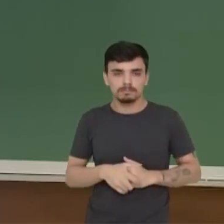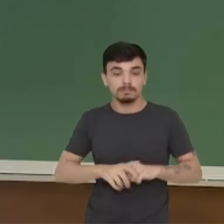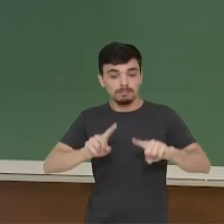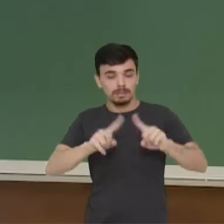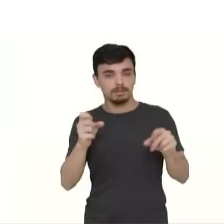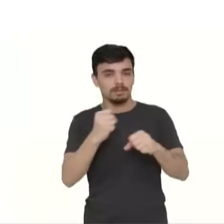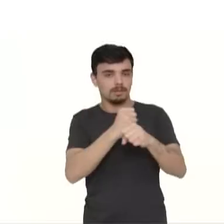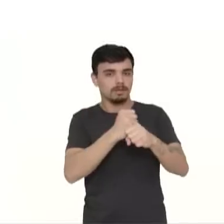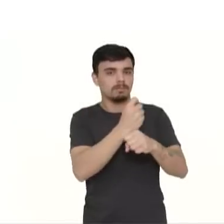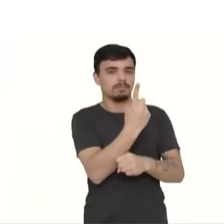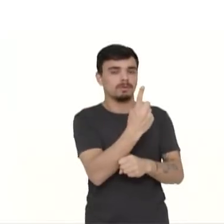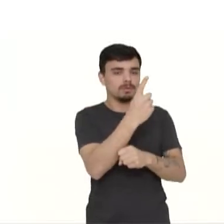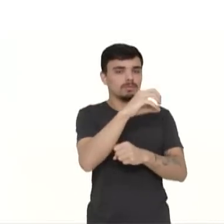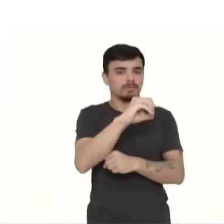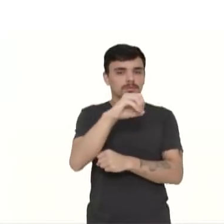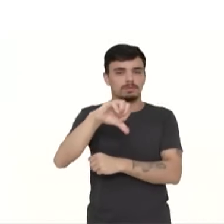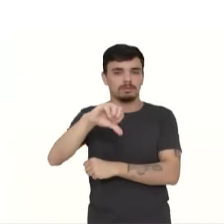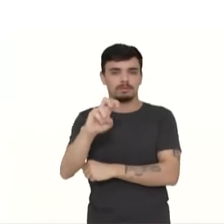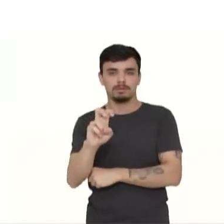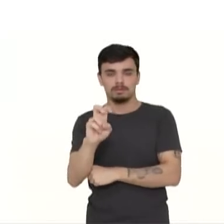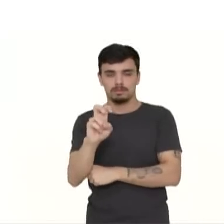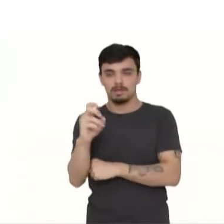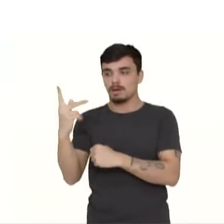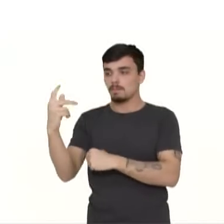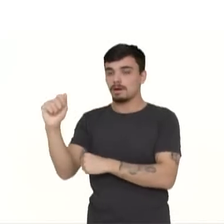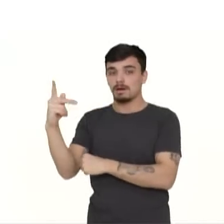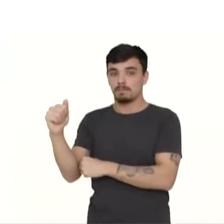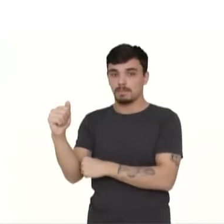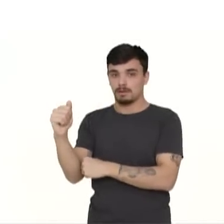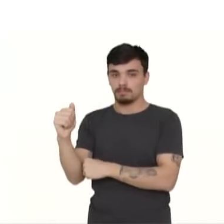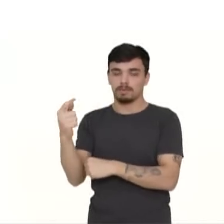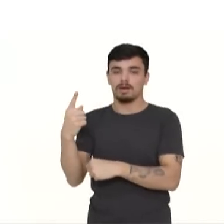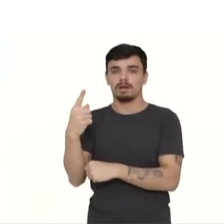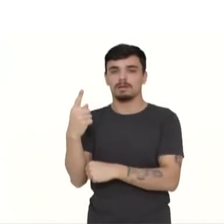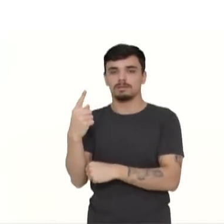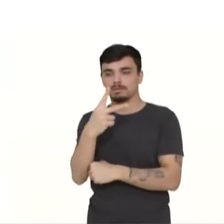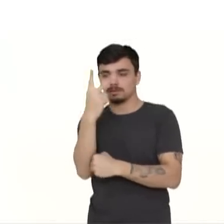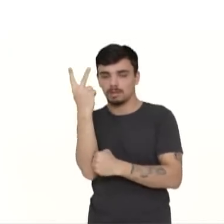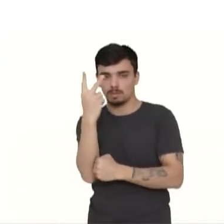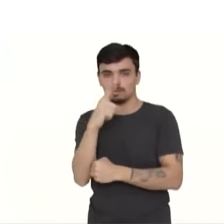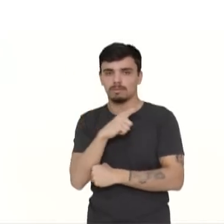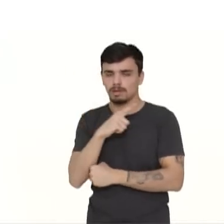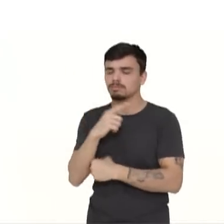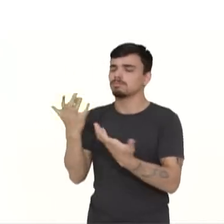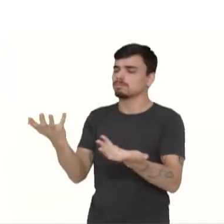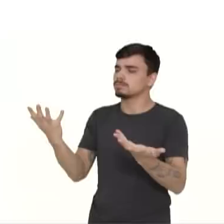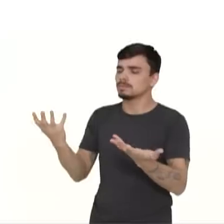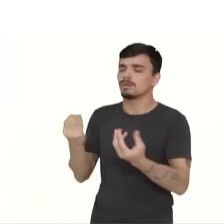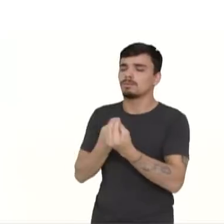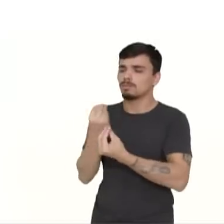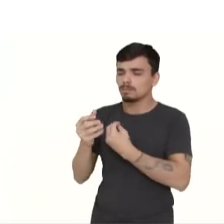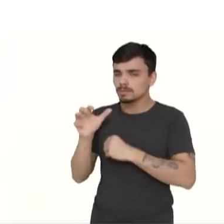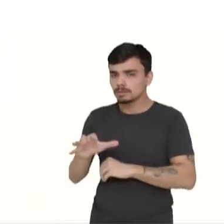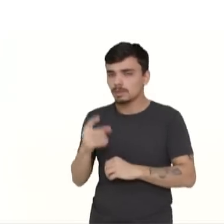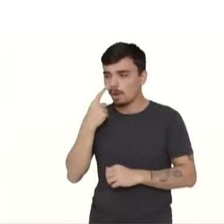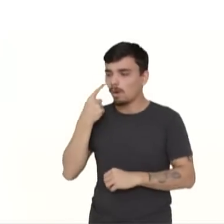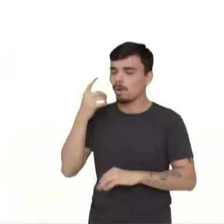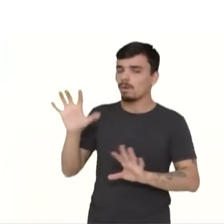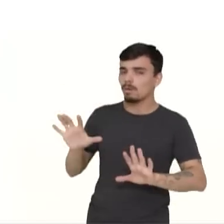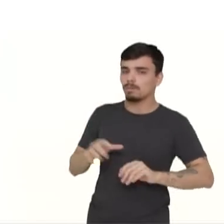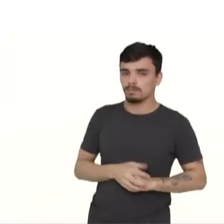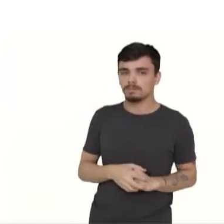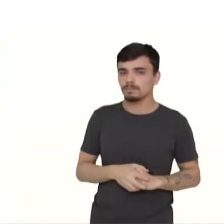de 1095, o Papa Urbano II vai comprar essa treta e vai falar assim, é o seguinte,